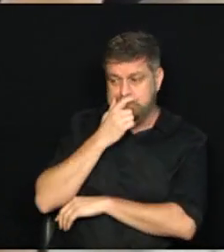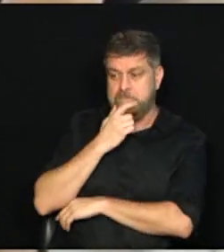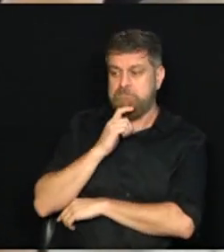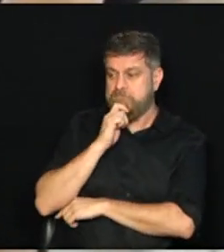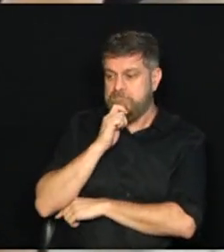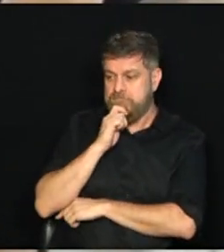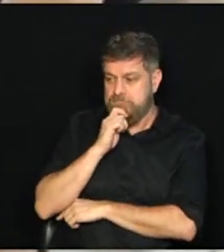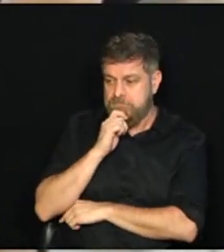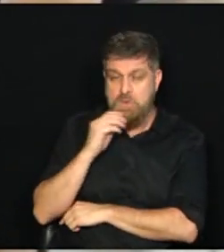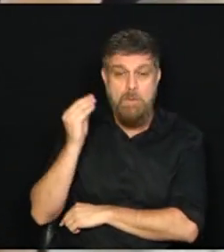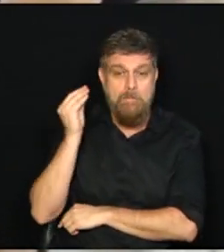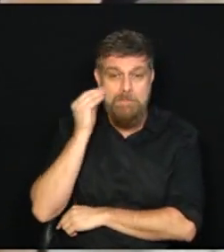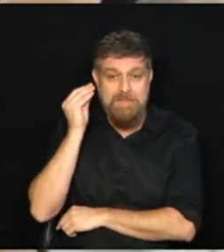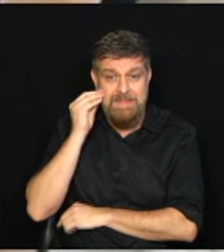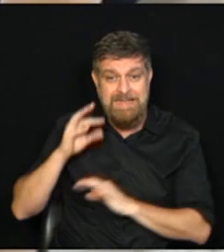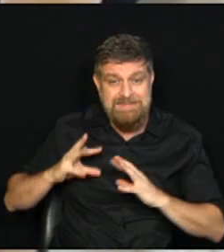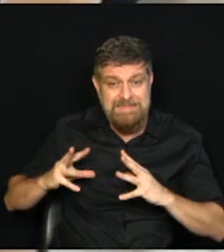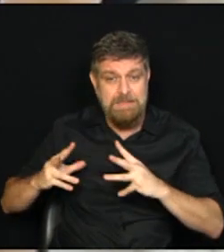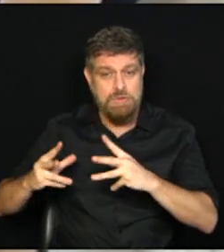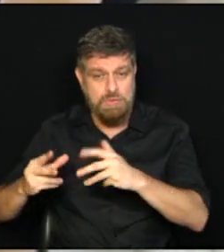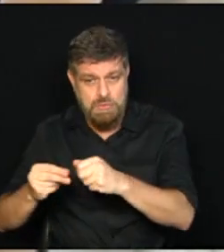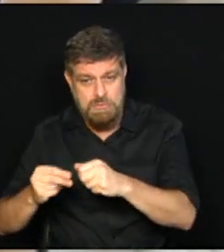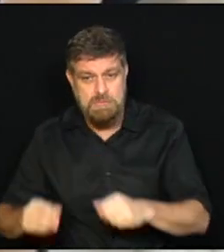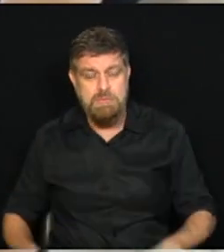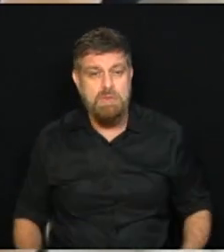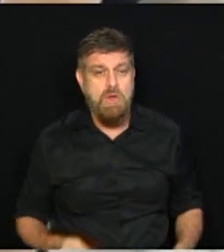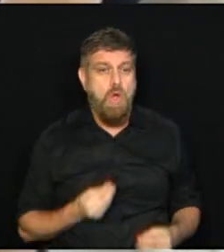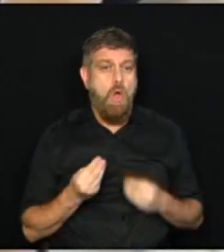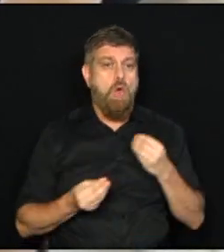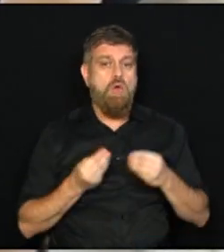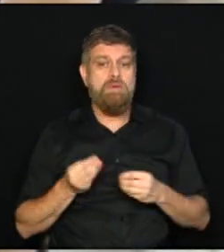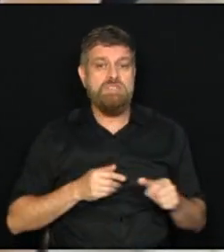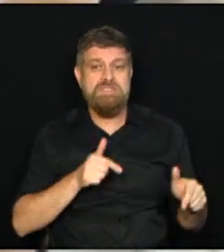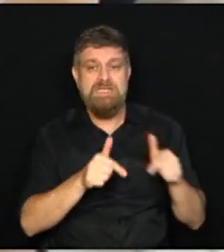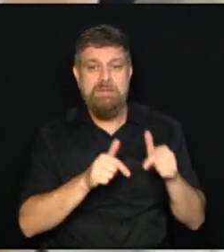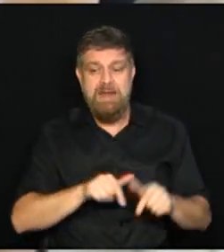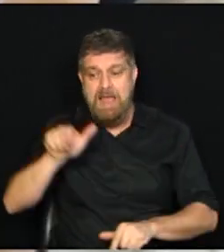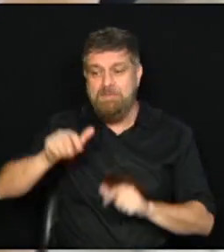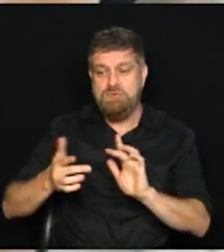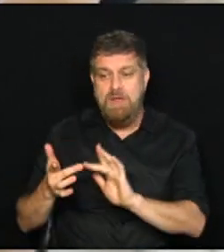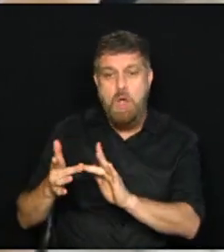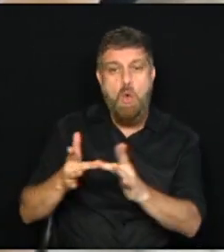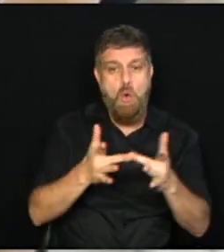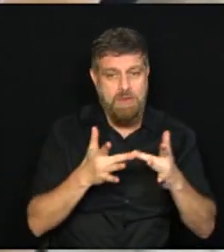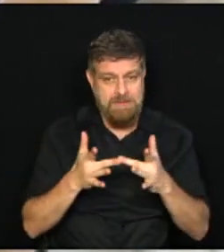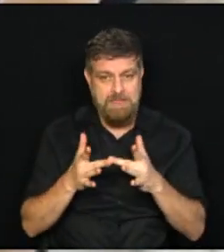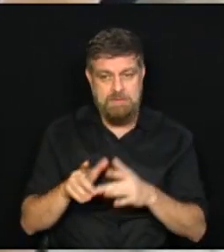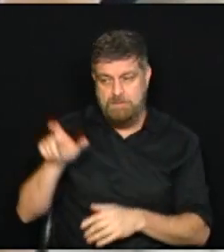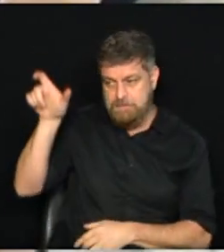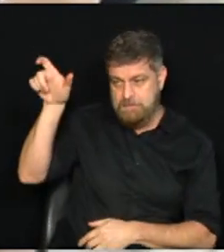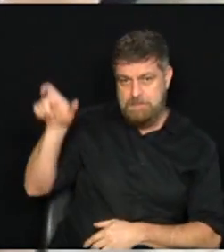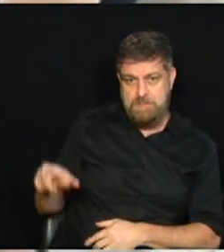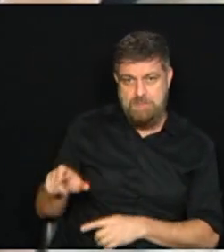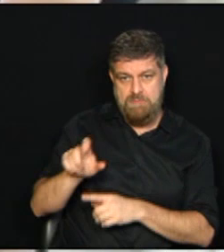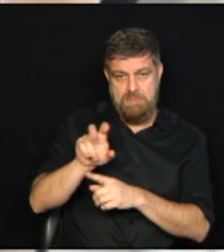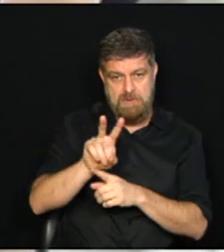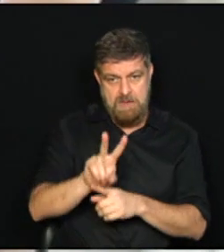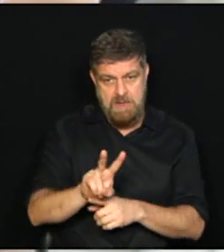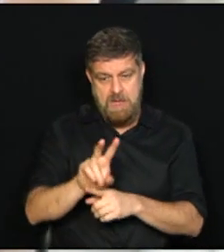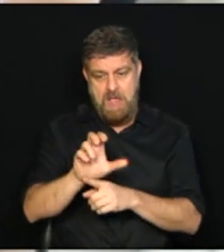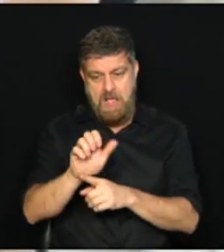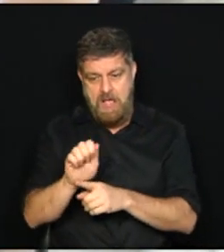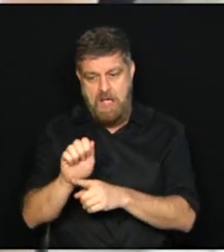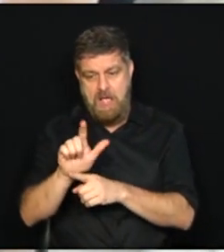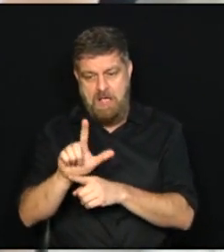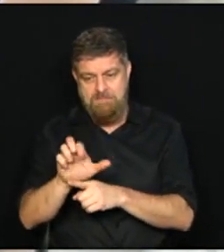mundo. Como que a gente trabalha com os contactantes? A Valéria até vai entrar daqui a pouquinho numa